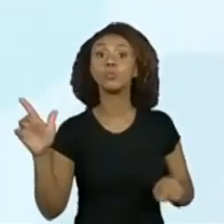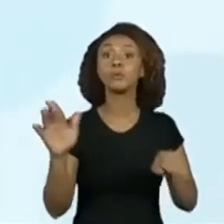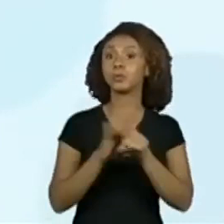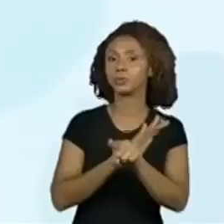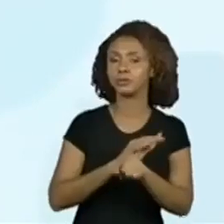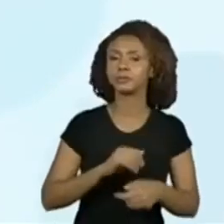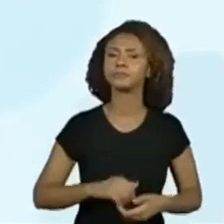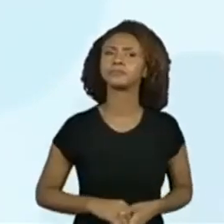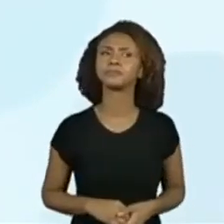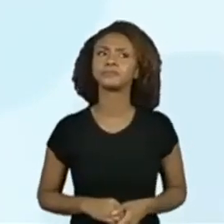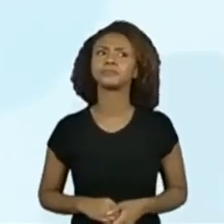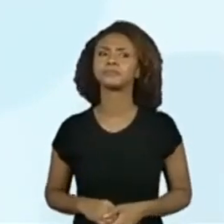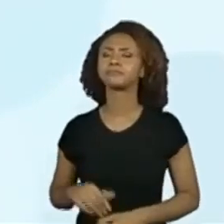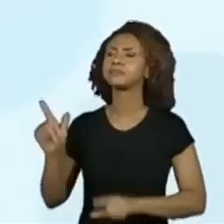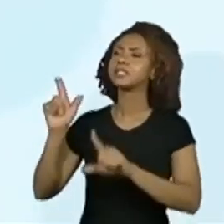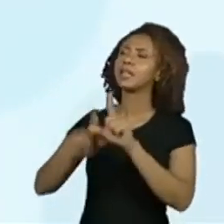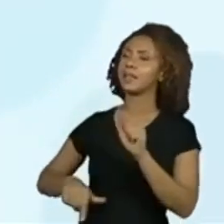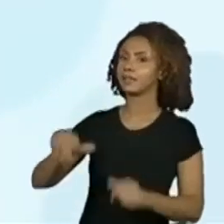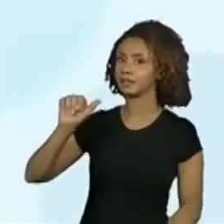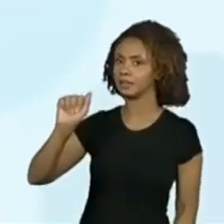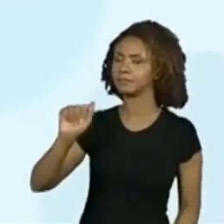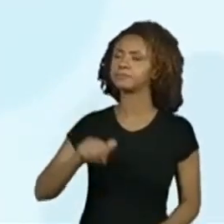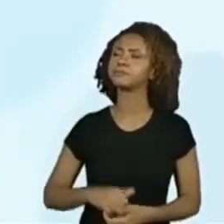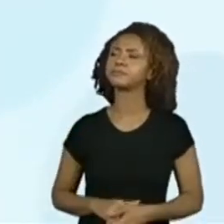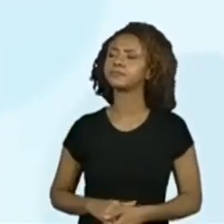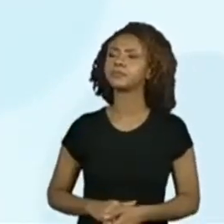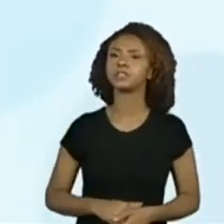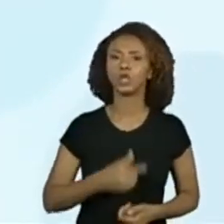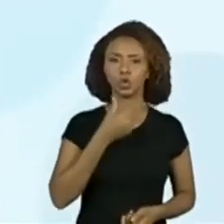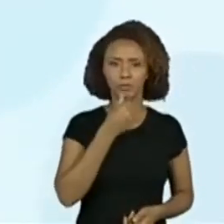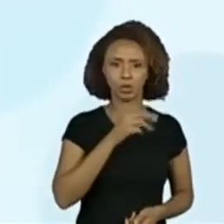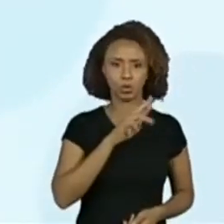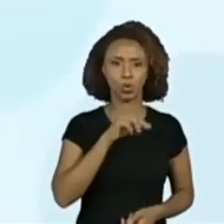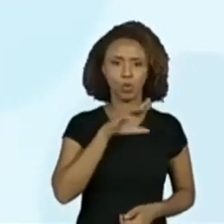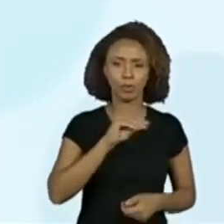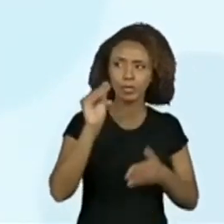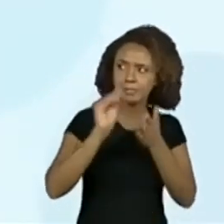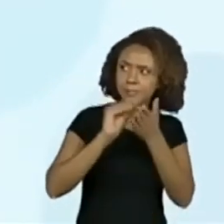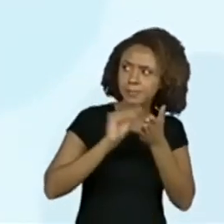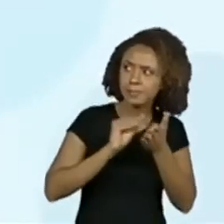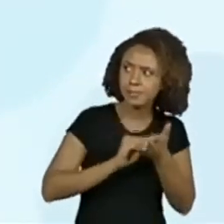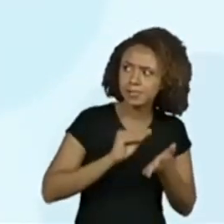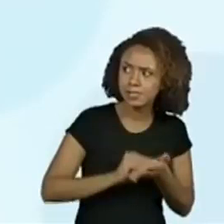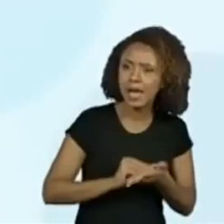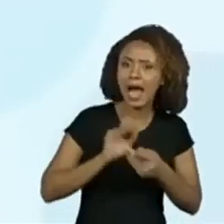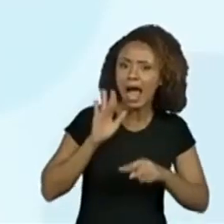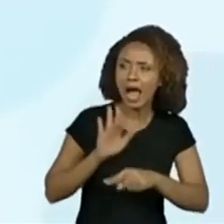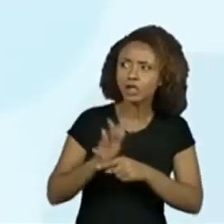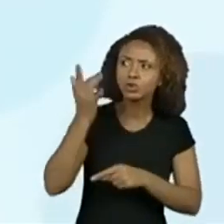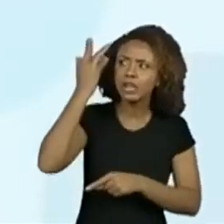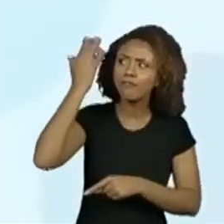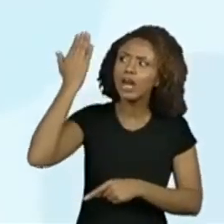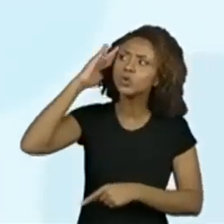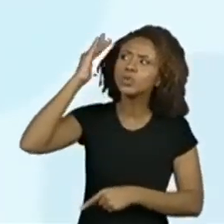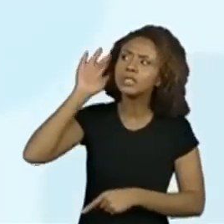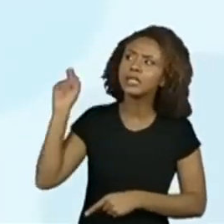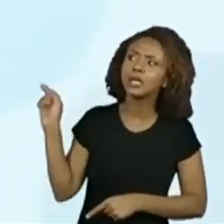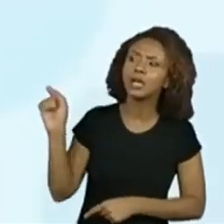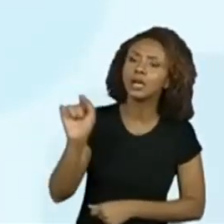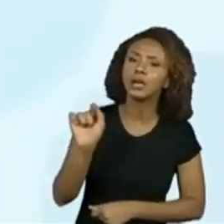é letra A os registros que Bruno fez facilitam o entendimento do que ocorreu por